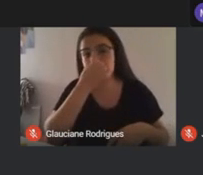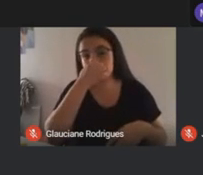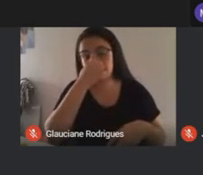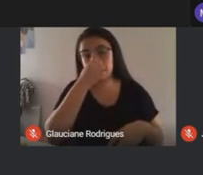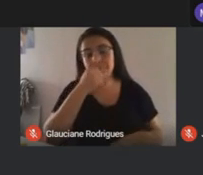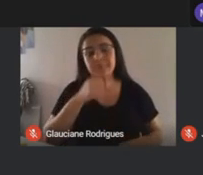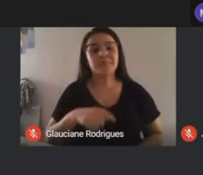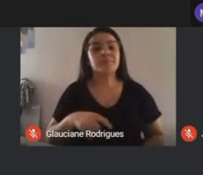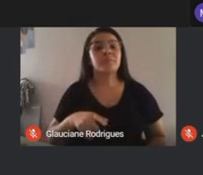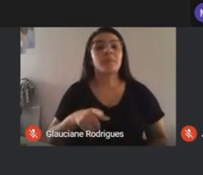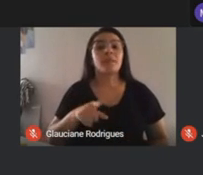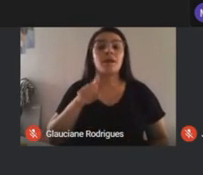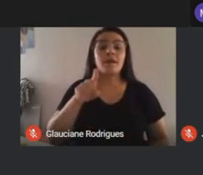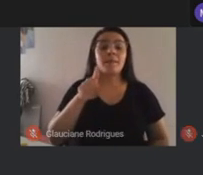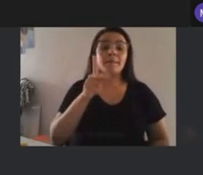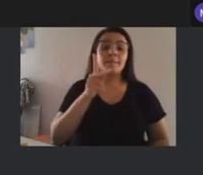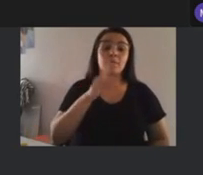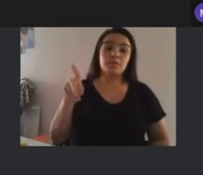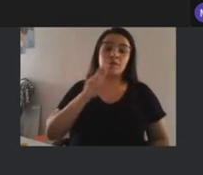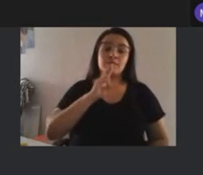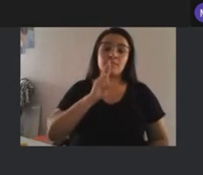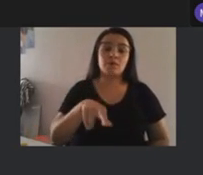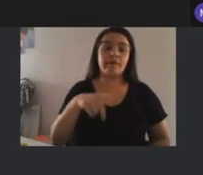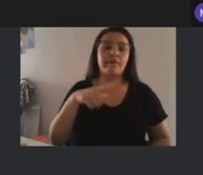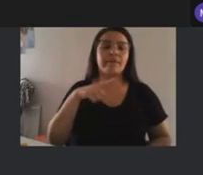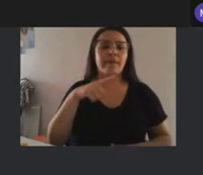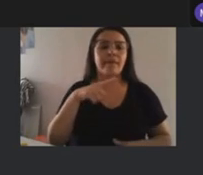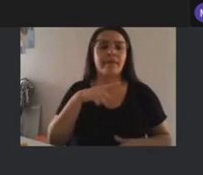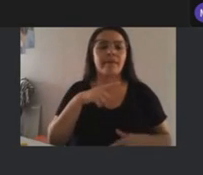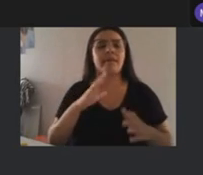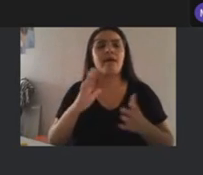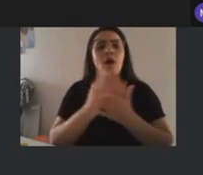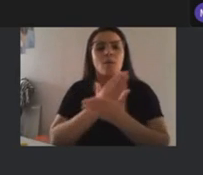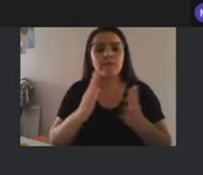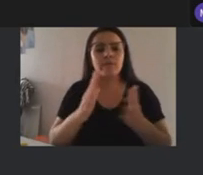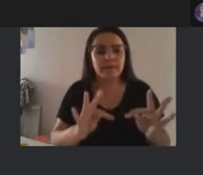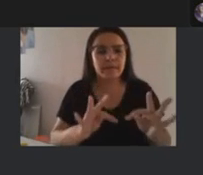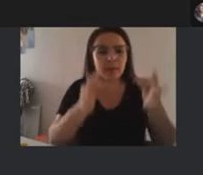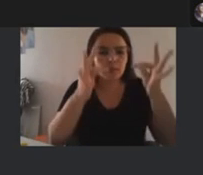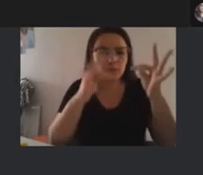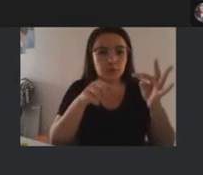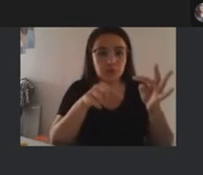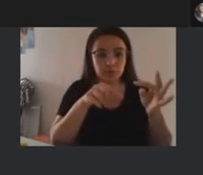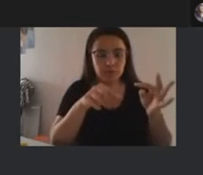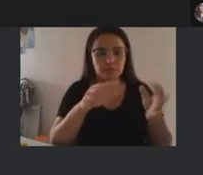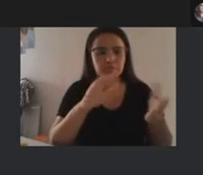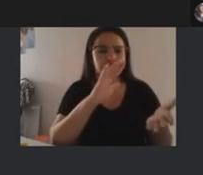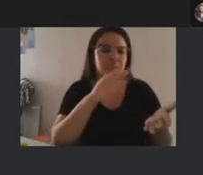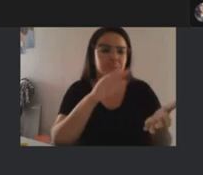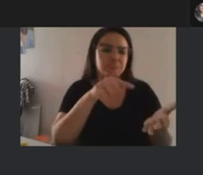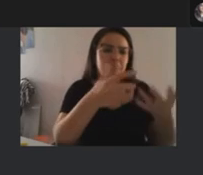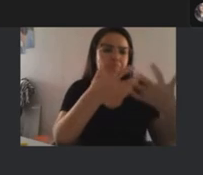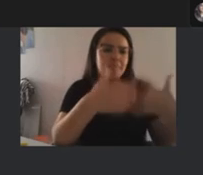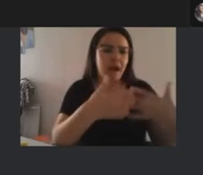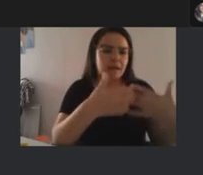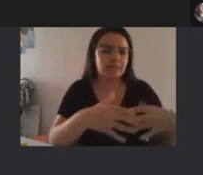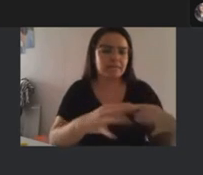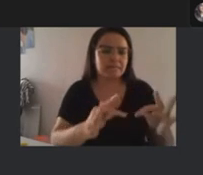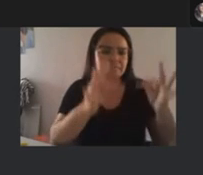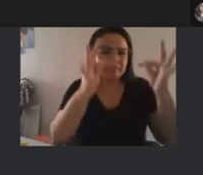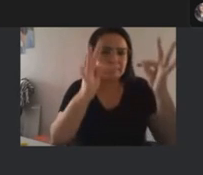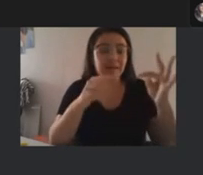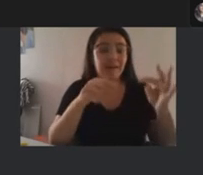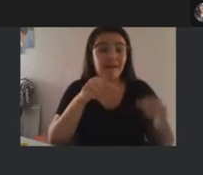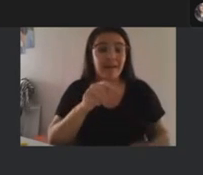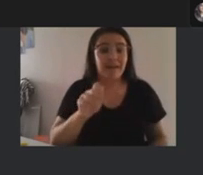já dedicados a isso, só que qual é o problema? O equipamento, ele custa caro, né, e às vezes a gente não